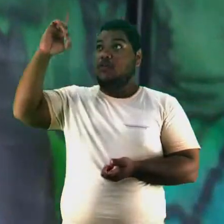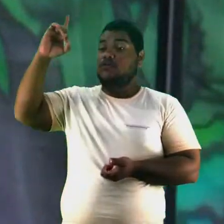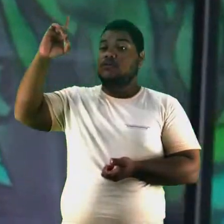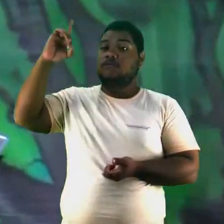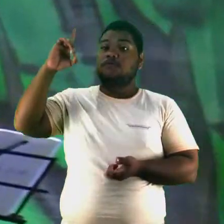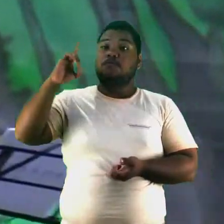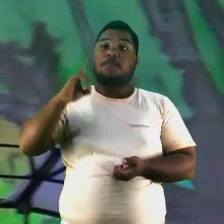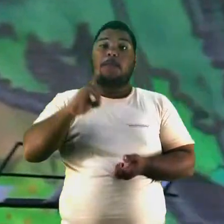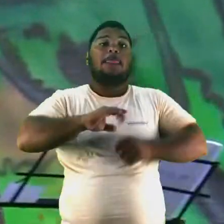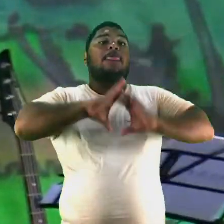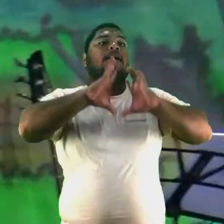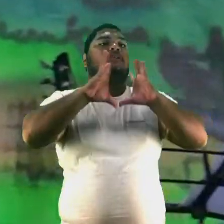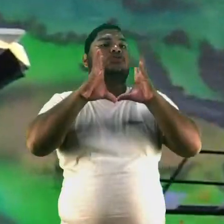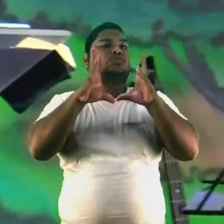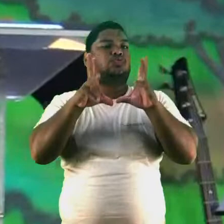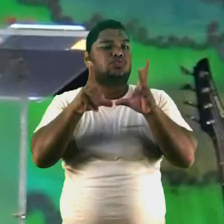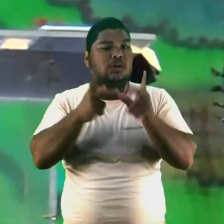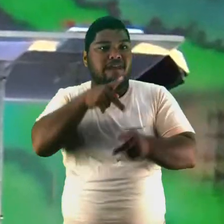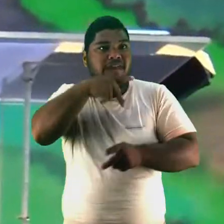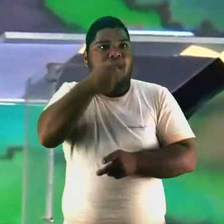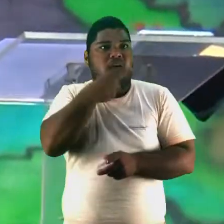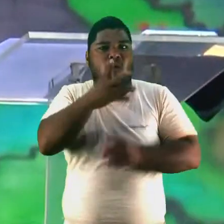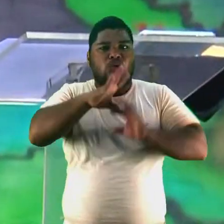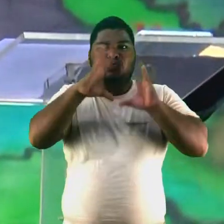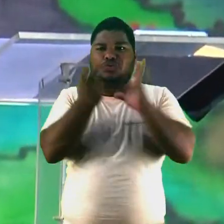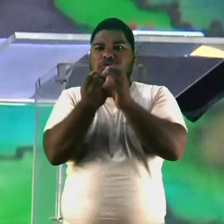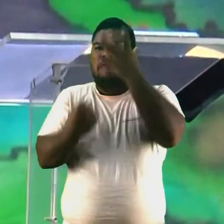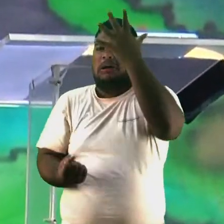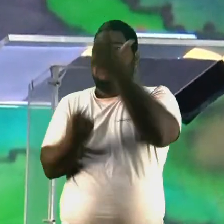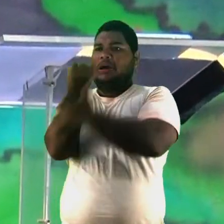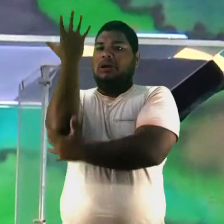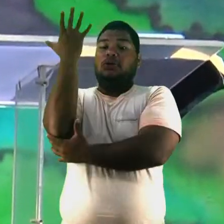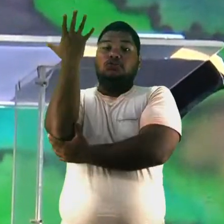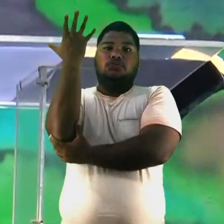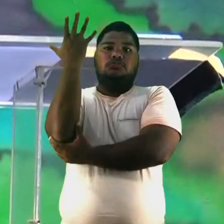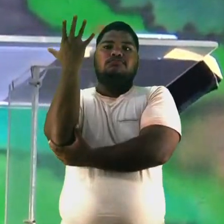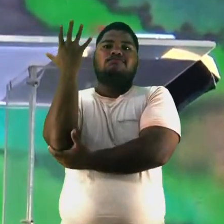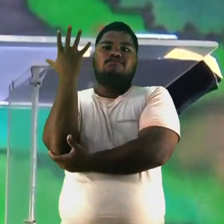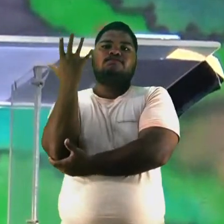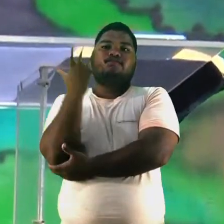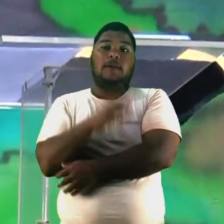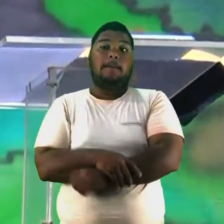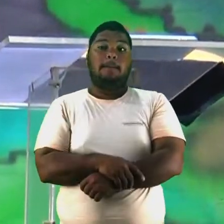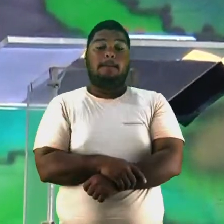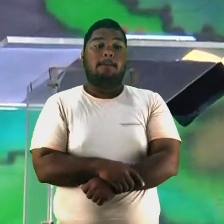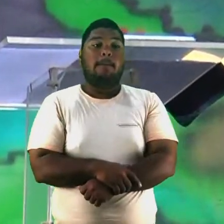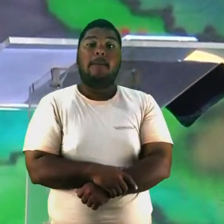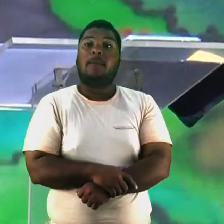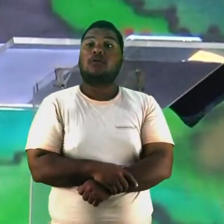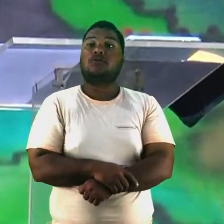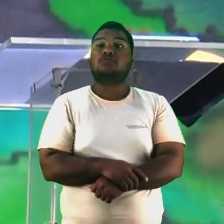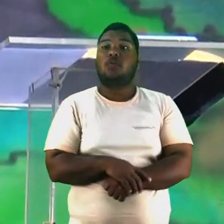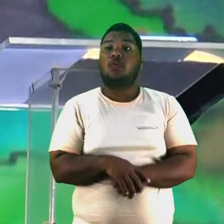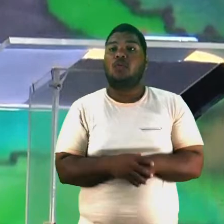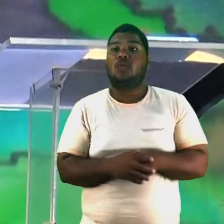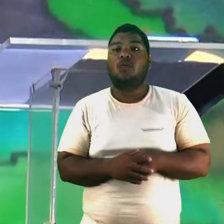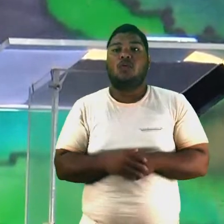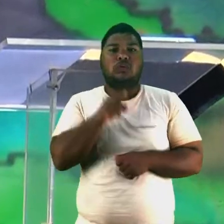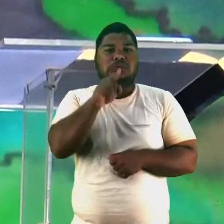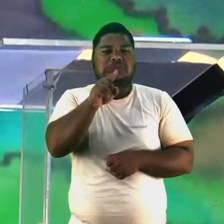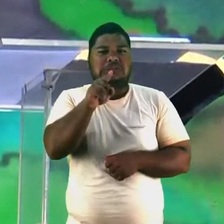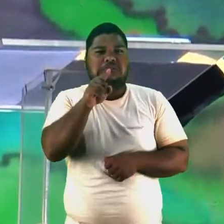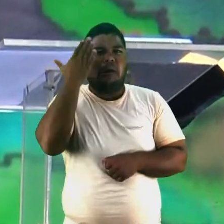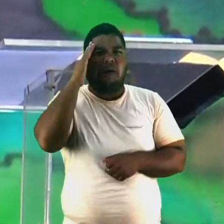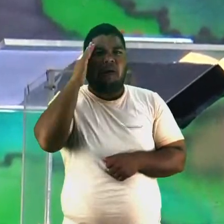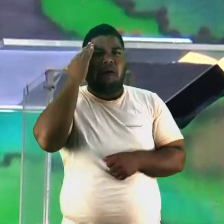e tudo veio à existência do nada. Mas pastor, o senhor não acha isso absurdo? Absurdo é crer que